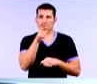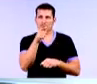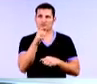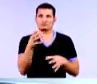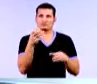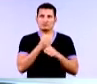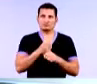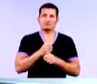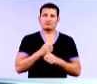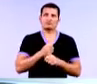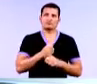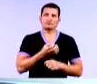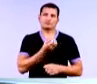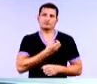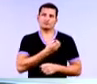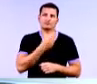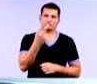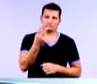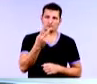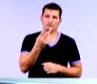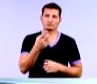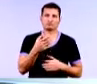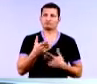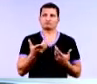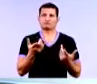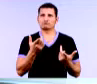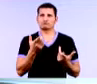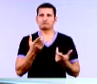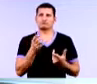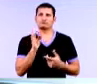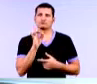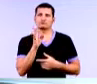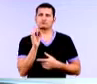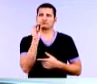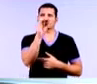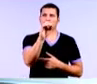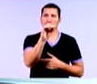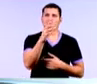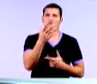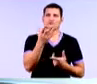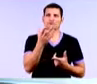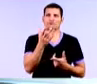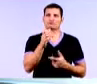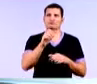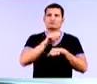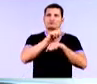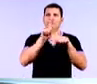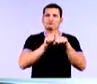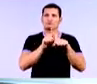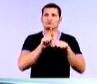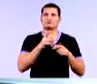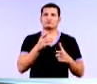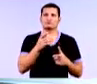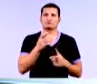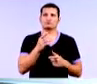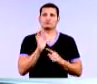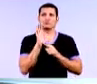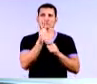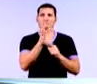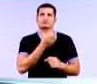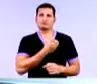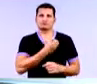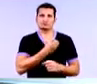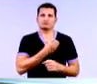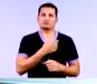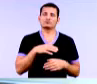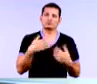2 números, não adianta você colocar lá o nome de um algoritmo soma números ou mostra números, não faz sentido. A ideia é que o